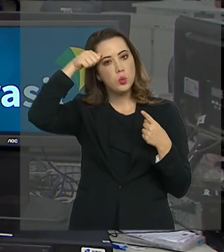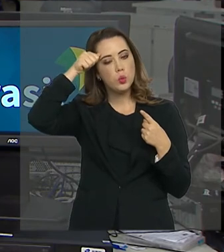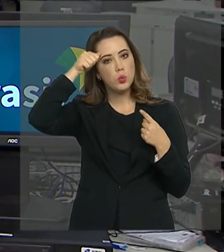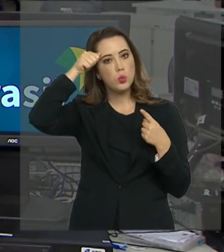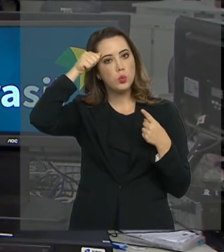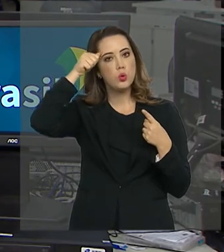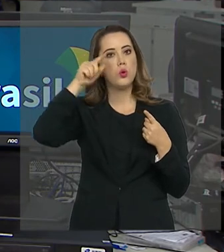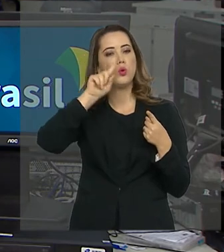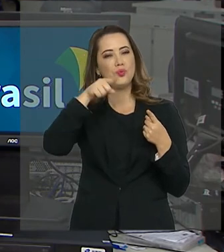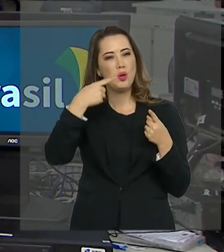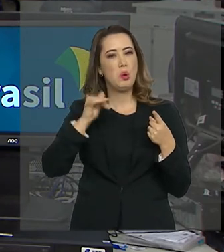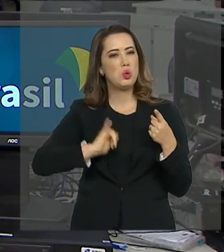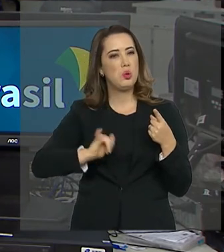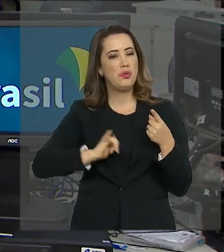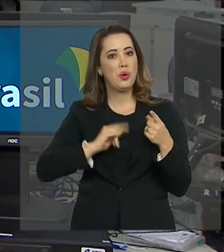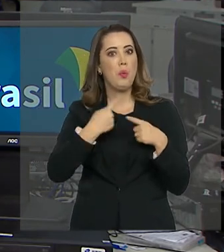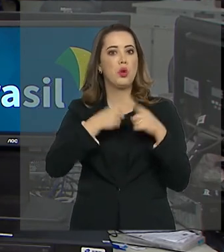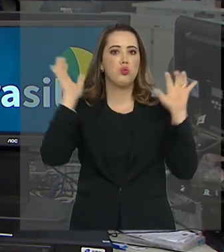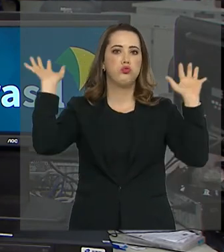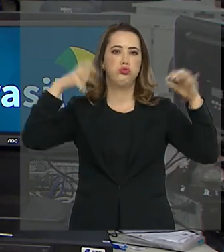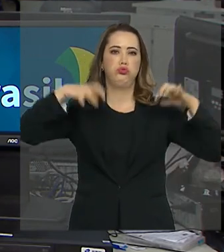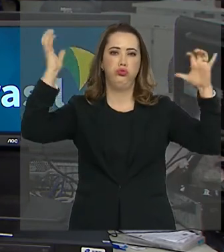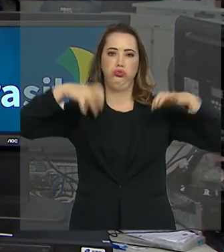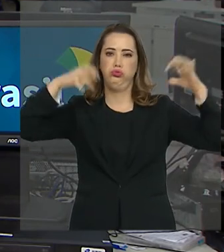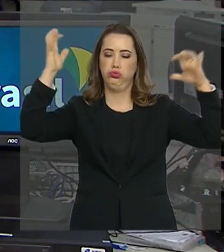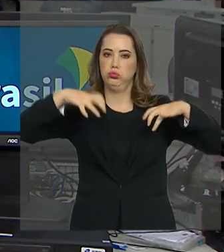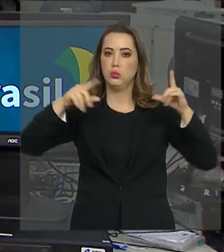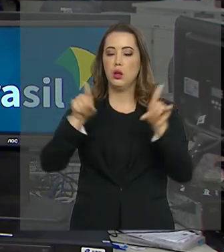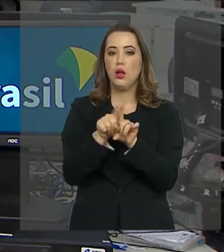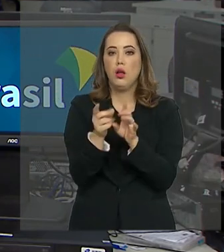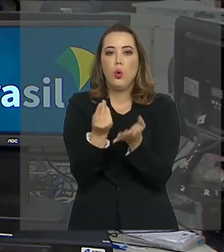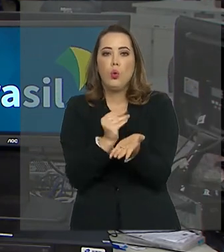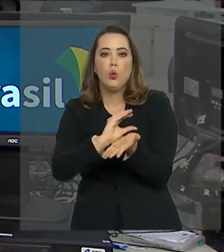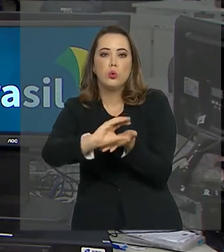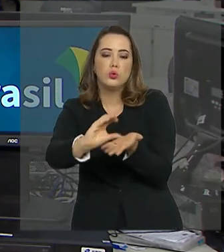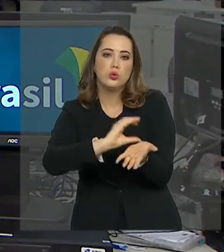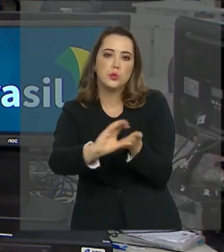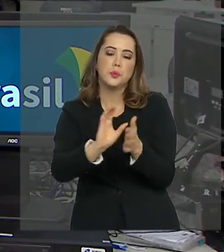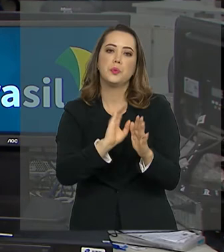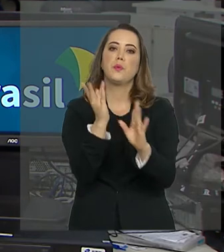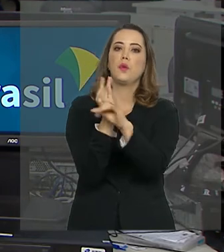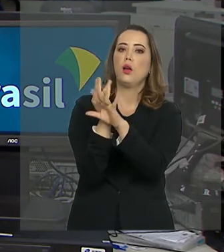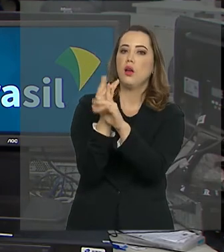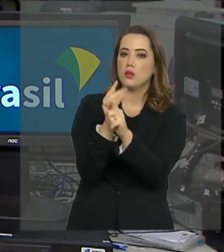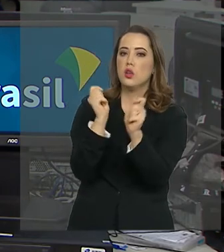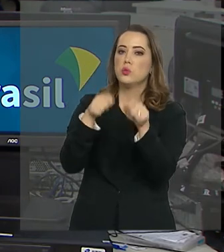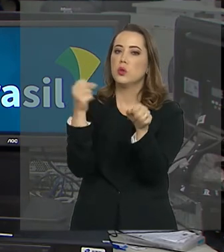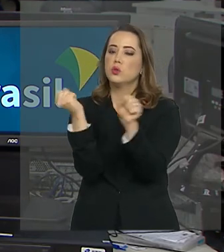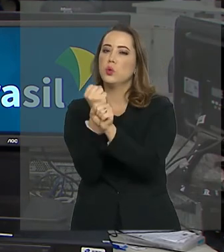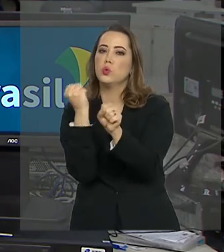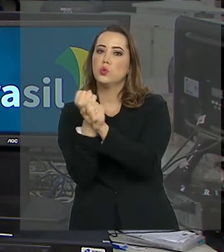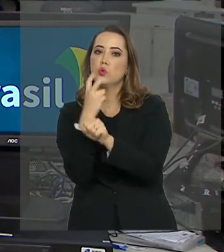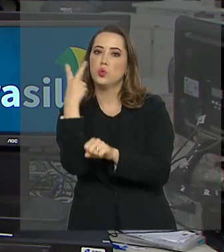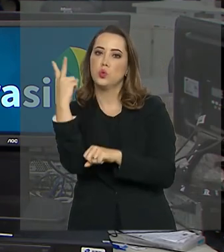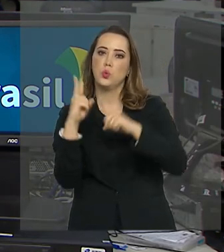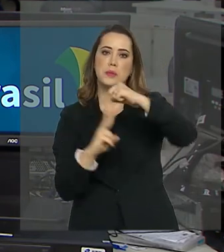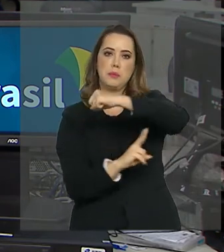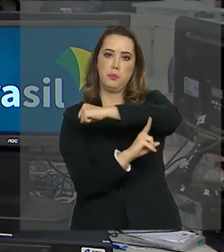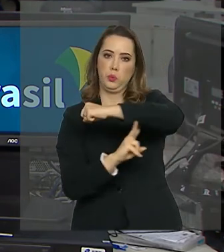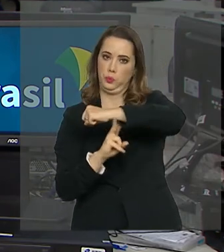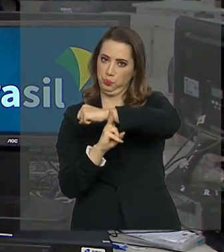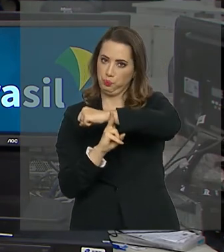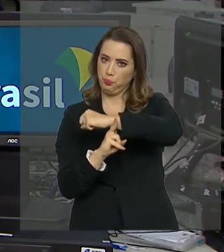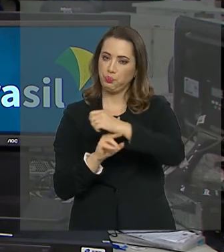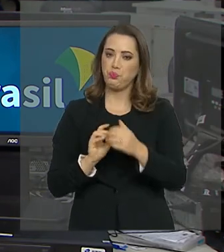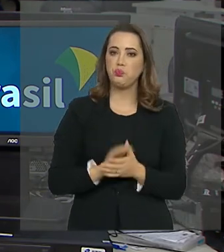que sofreu com as consequências de chuvas intensas. Com os recursos, a cidade vai poder reconstruir 2 pontes. Já o município